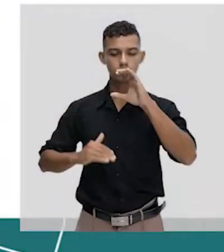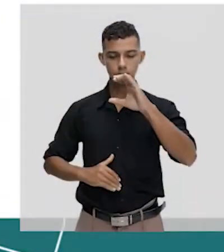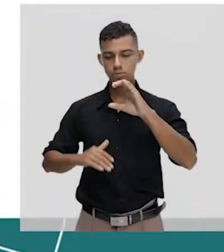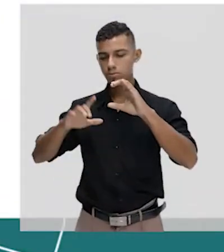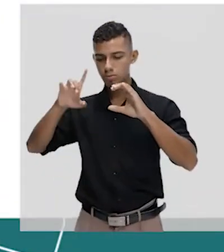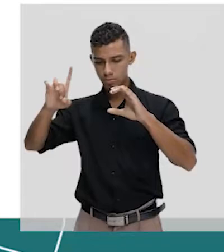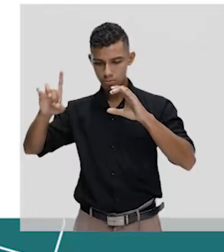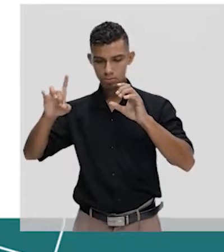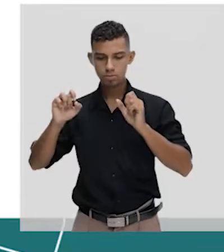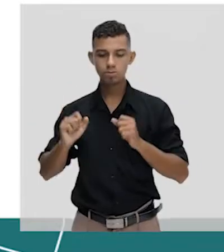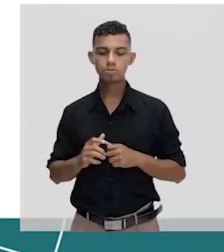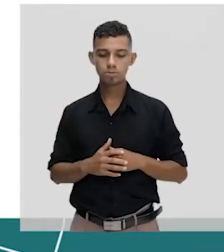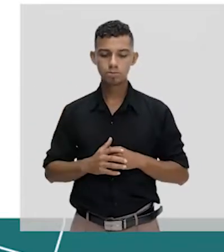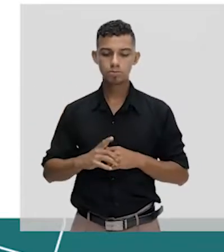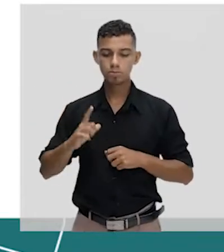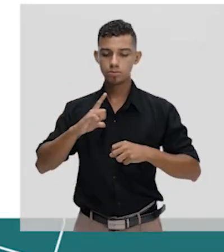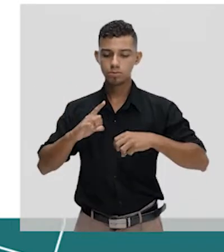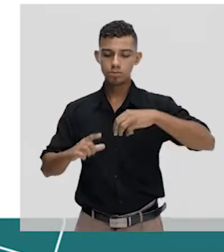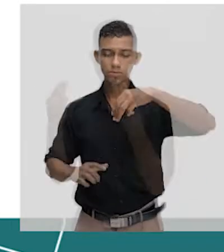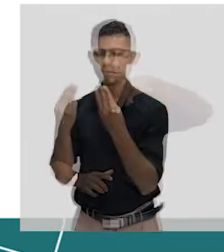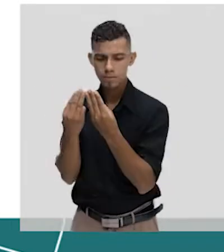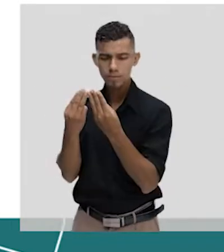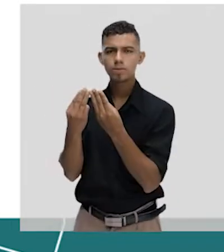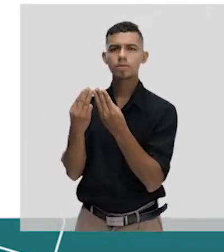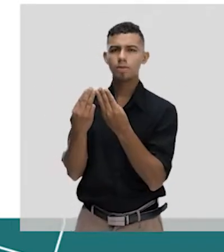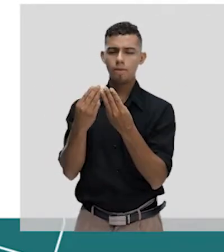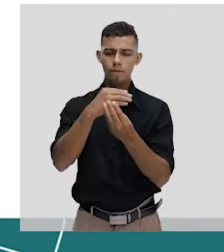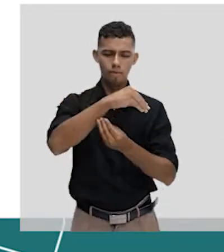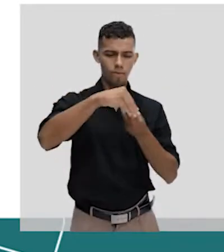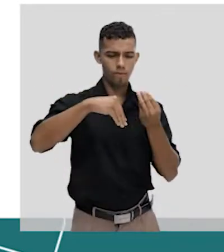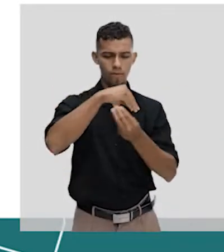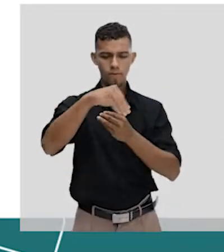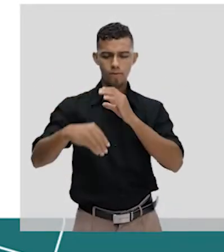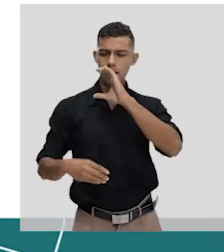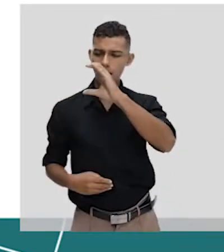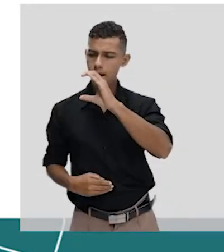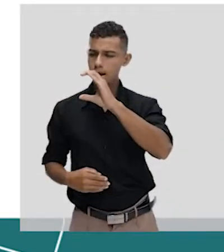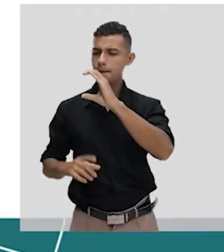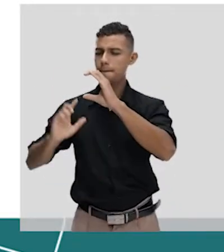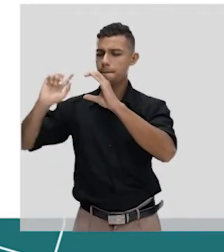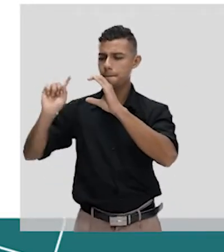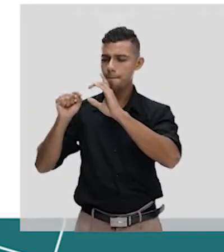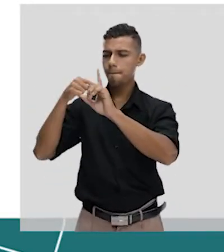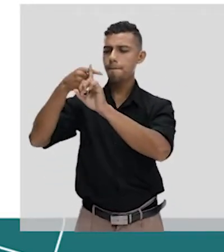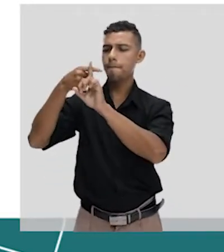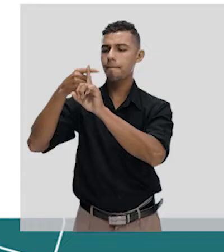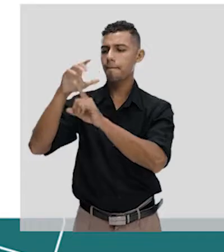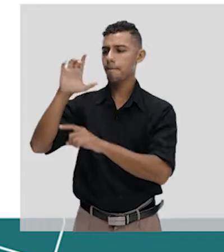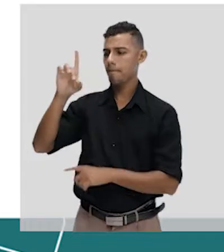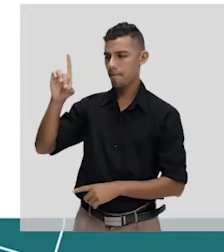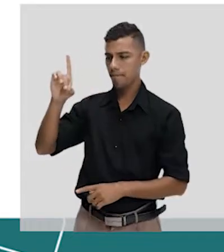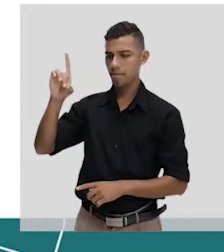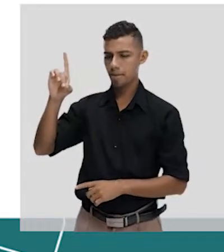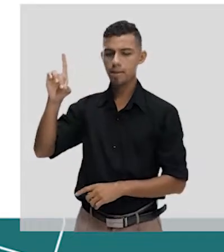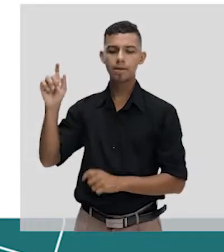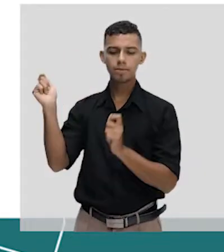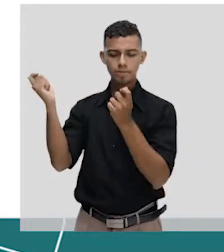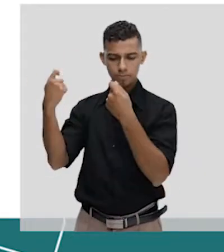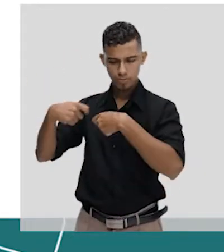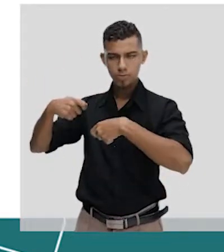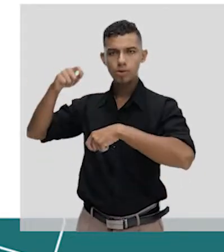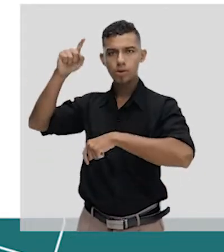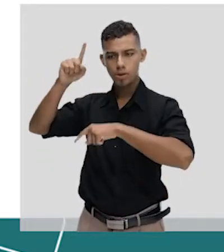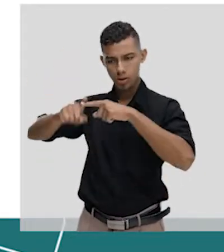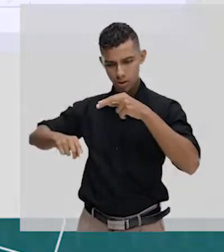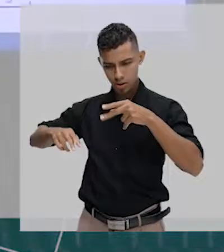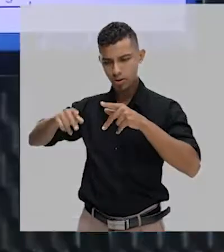D. Então, eu vou ter a massa da substância C mais a massa da substância D. C e D são os nossos produtos.